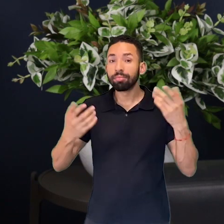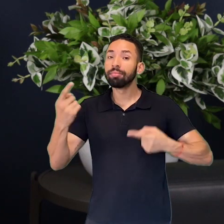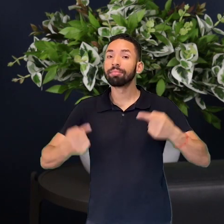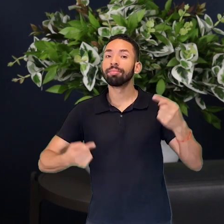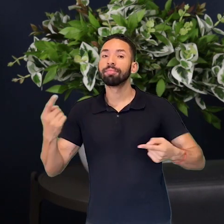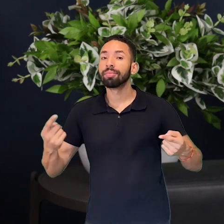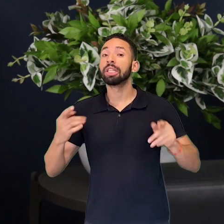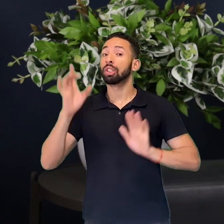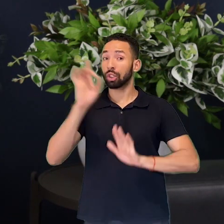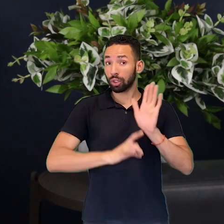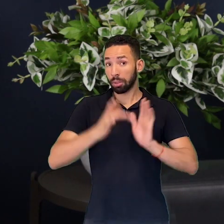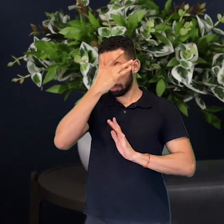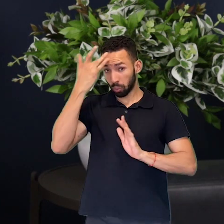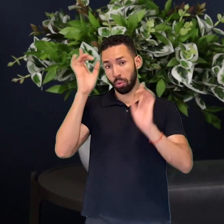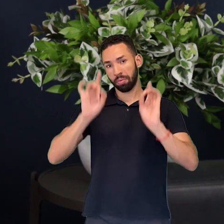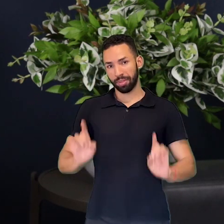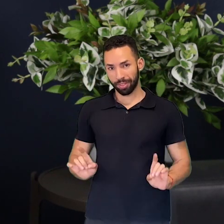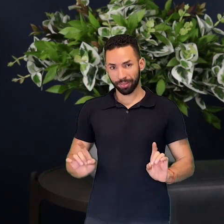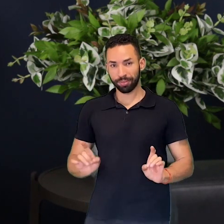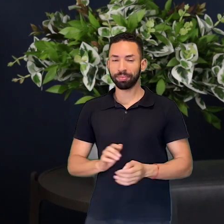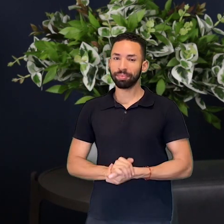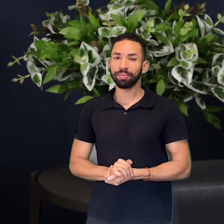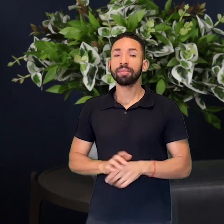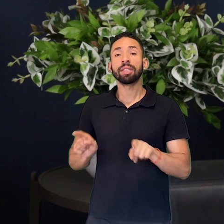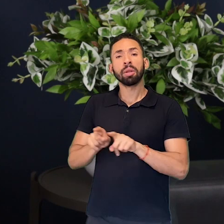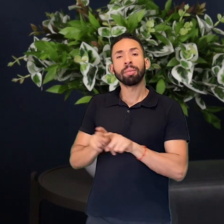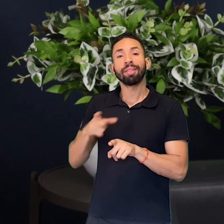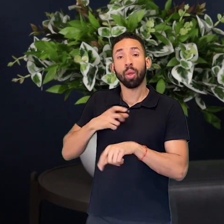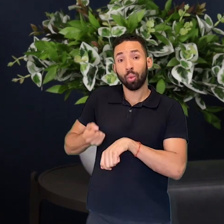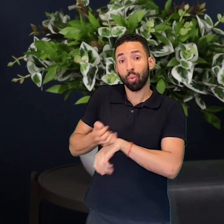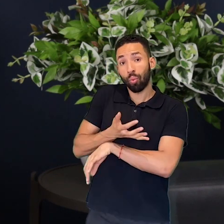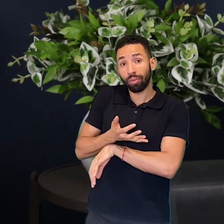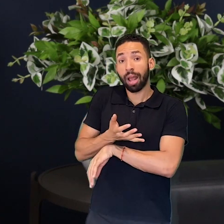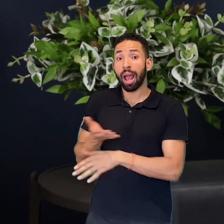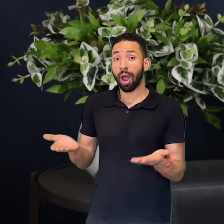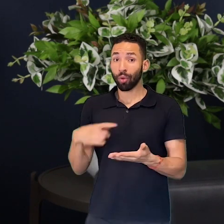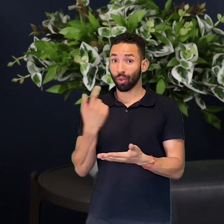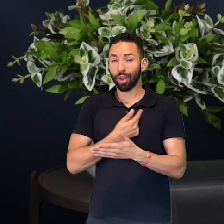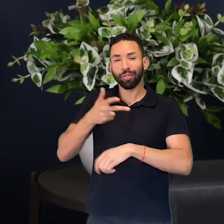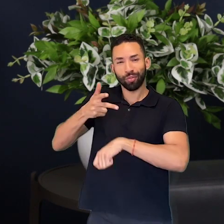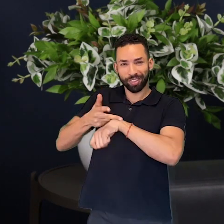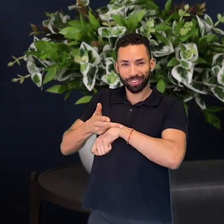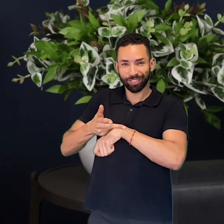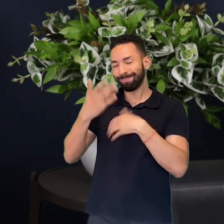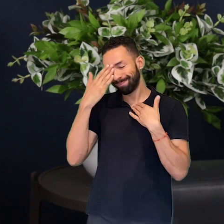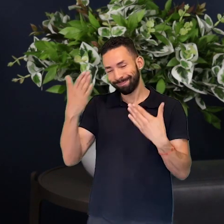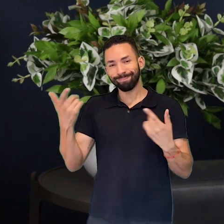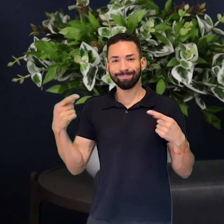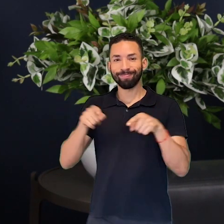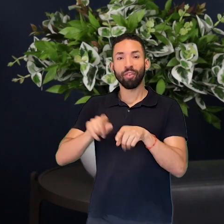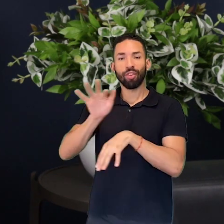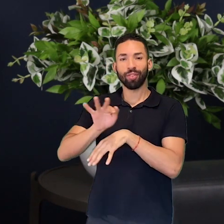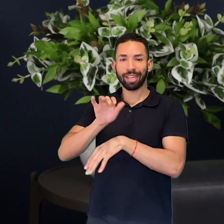temporada estamos debatendo os direitos das pessoas com deficiência. E ainda temos uma novidade, estamos em vídeo,